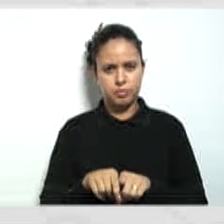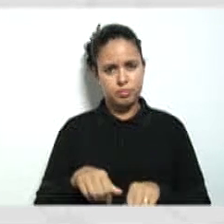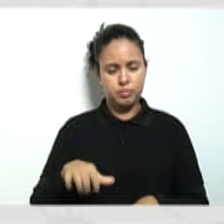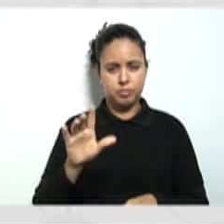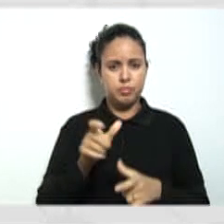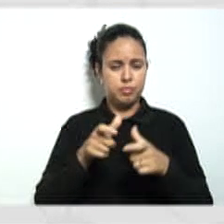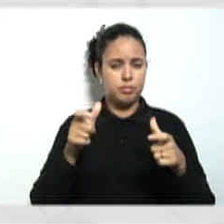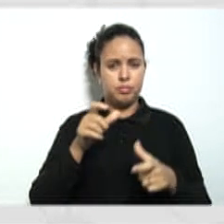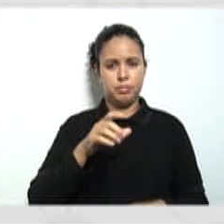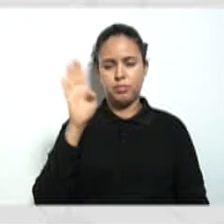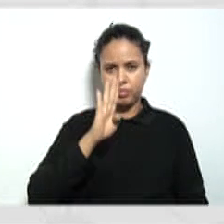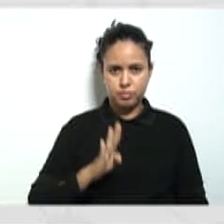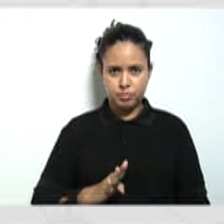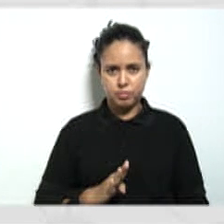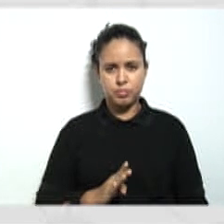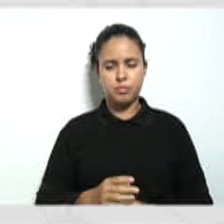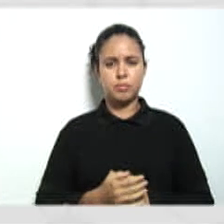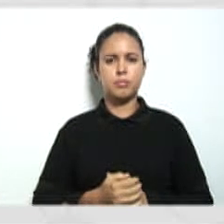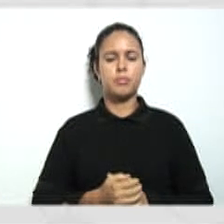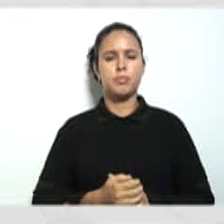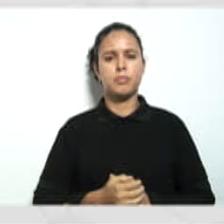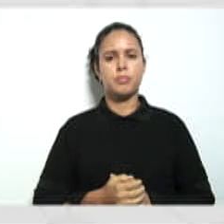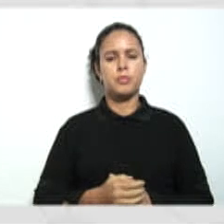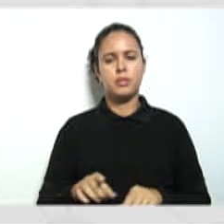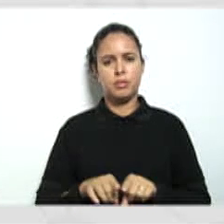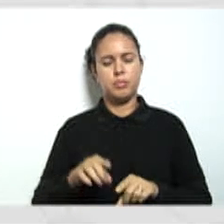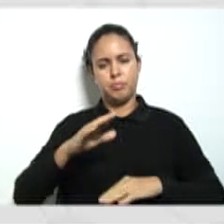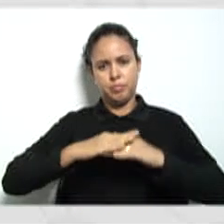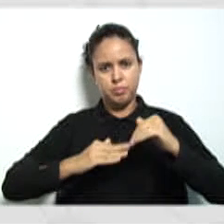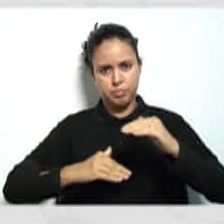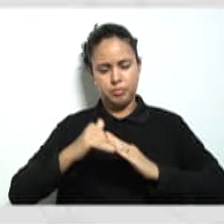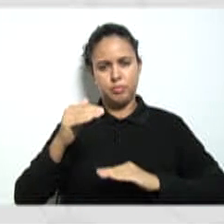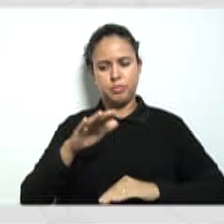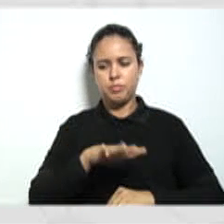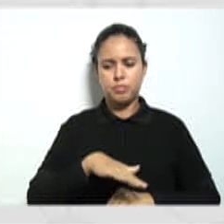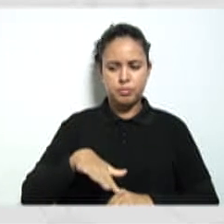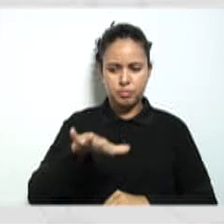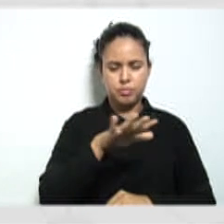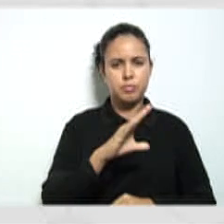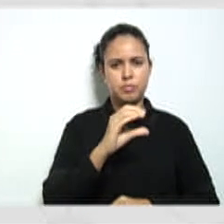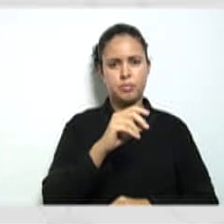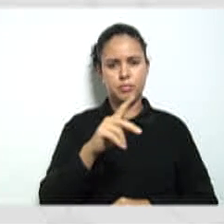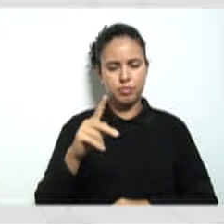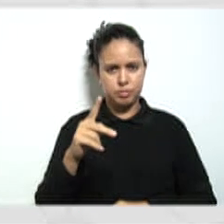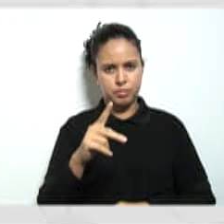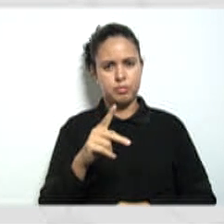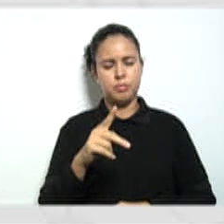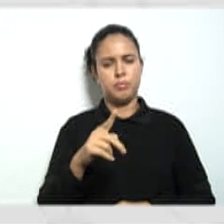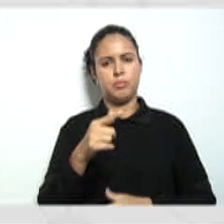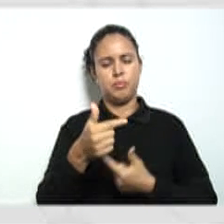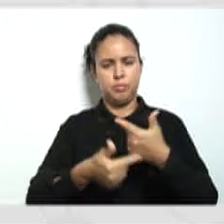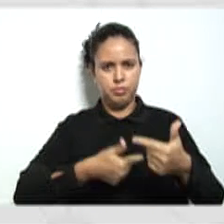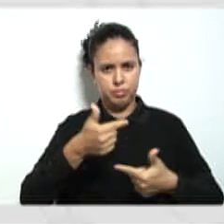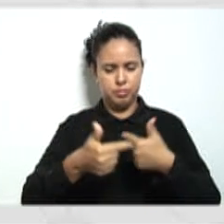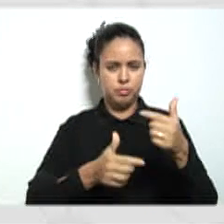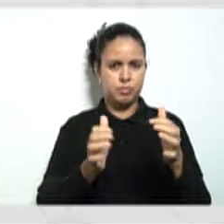Brasil. Em geral, são formados por profissionais de um mesmo ramo que realizam suas atividades